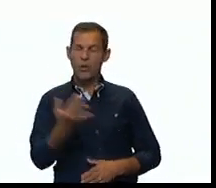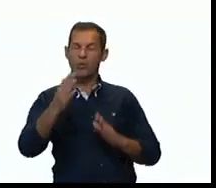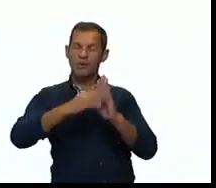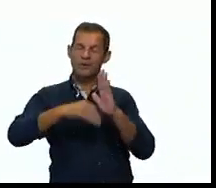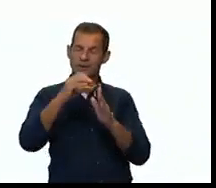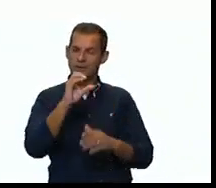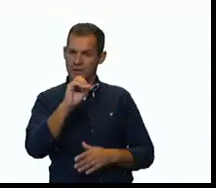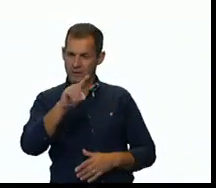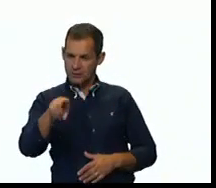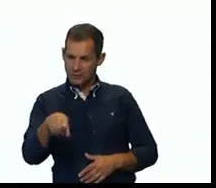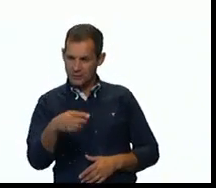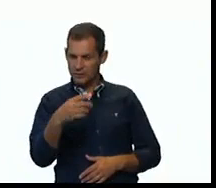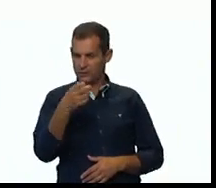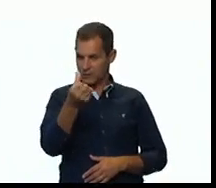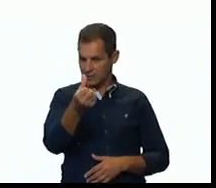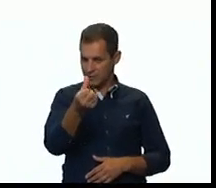de